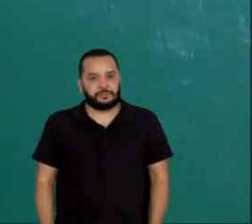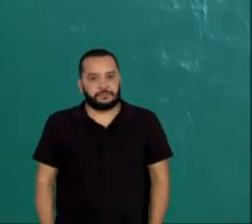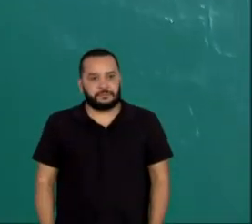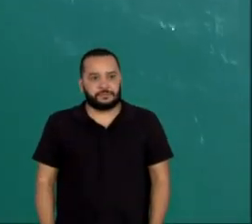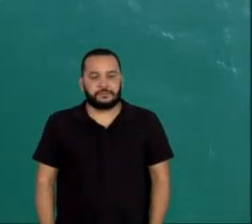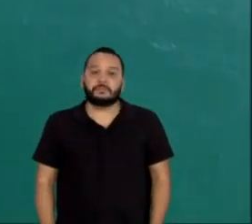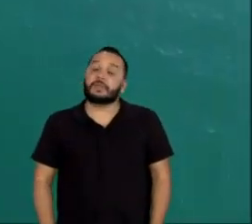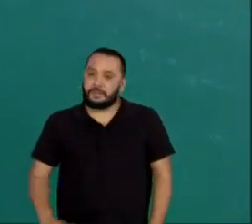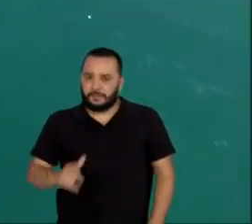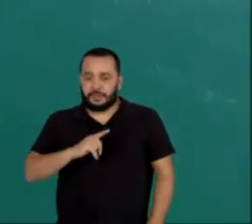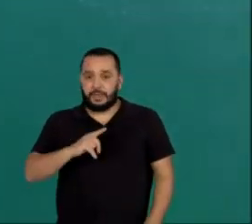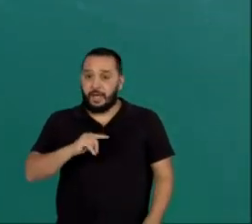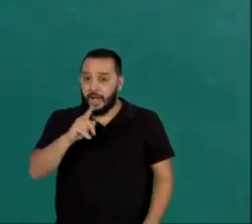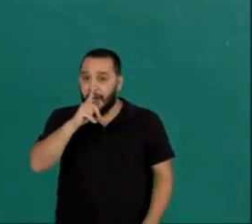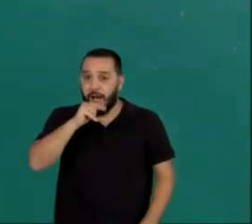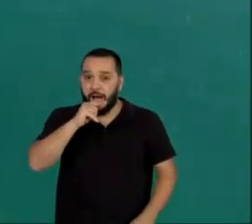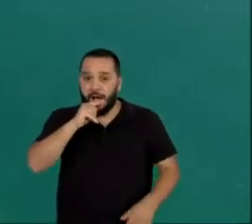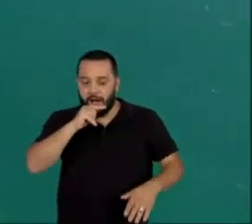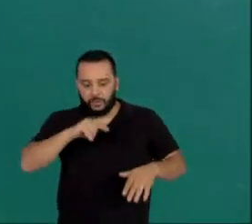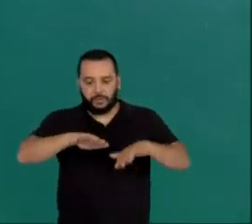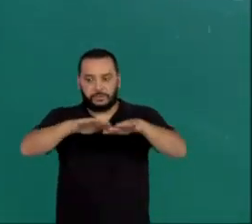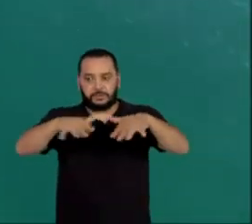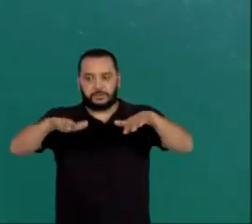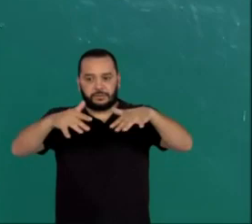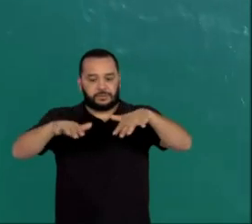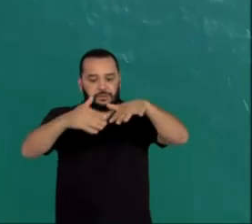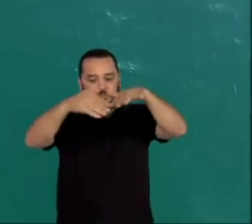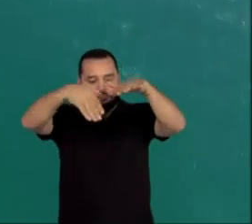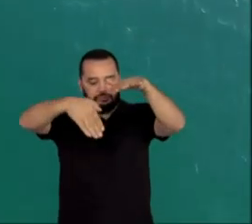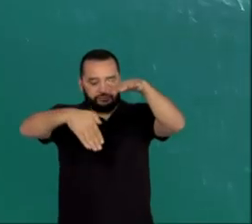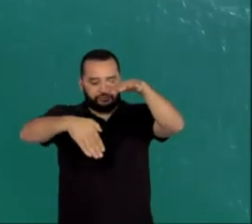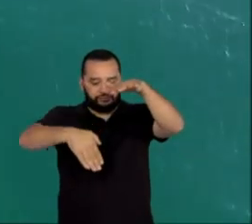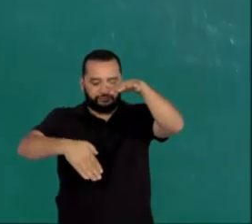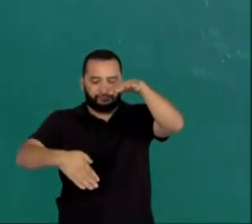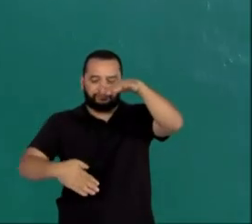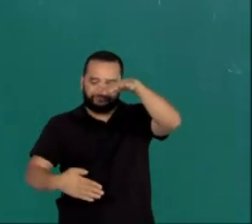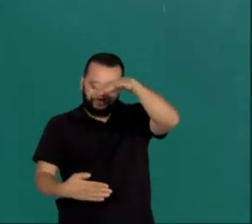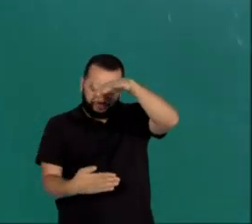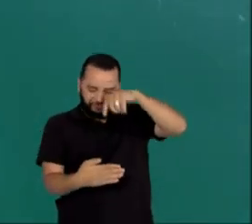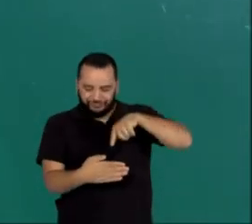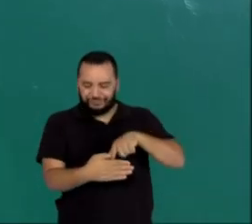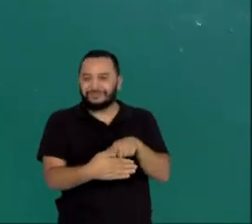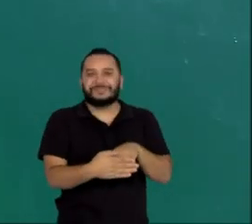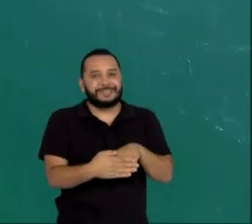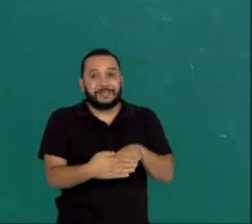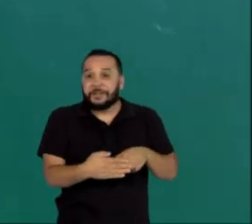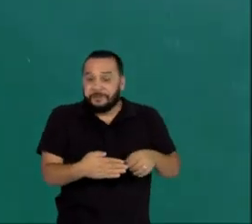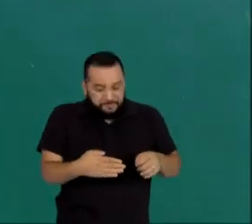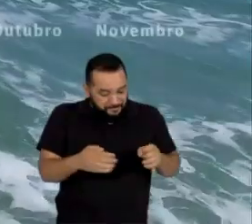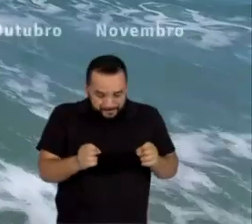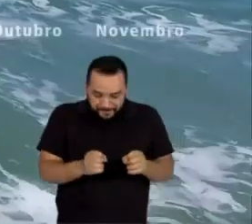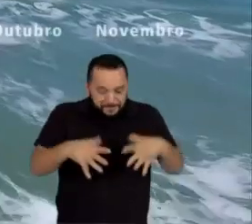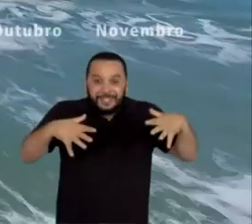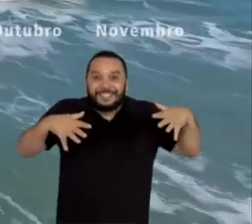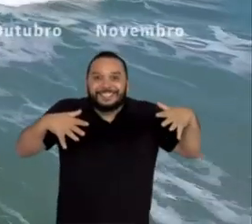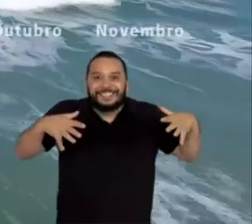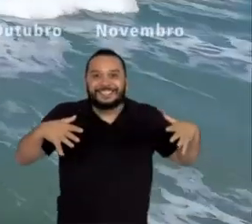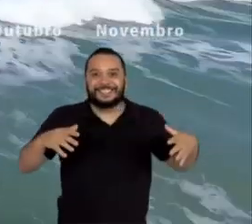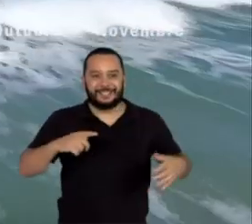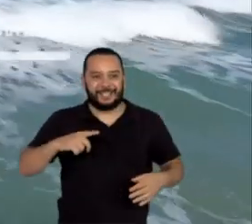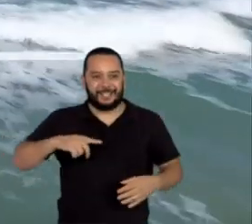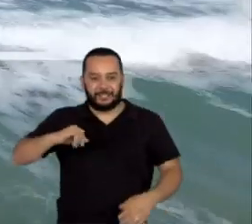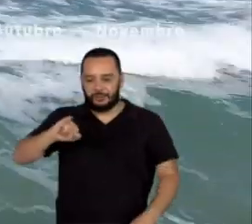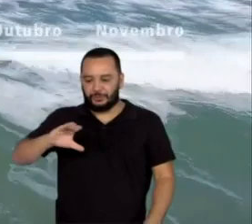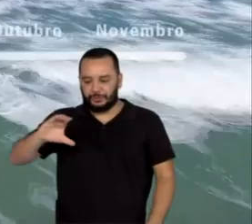São nas águas profundas do Oceano Atlântico que a magia da natureza acontece. Entre os meses de julho